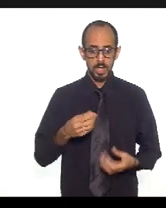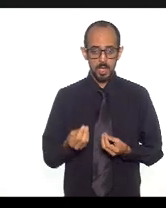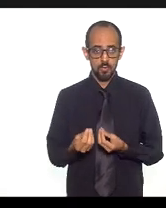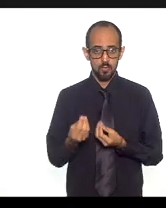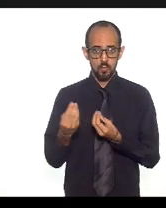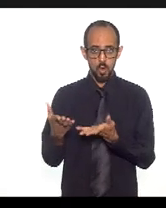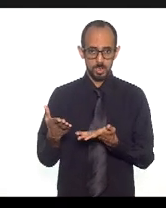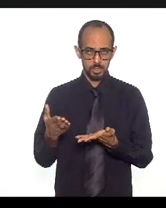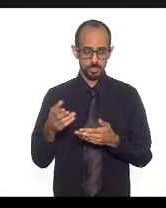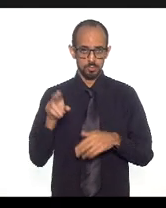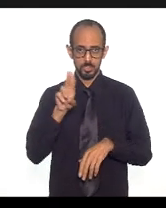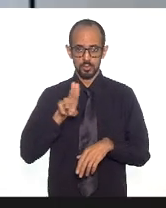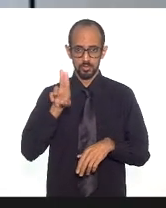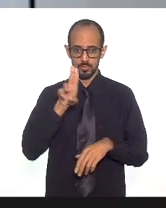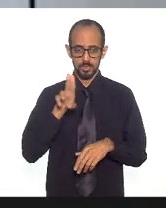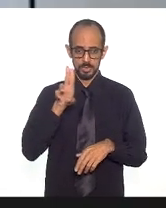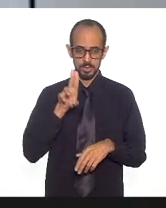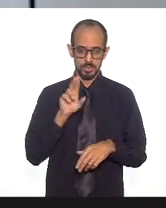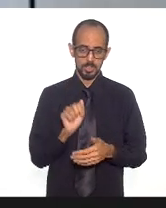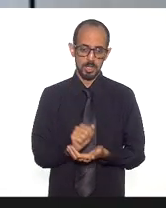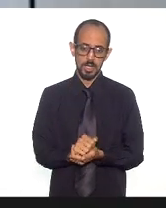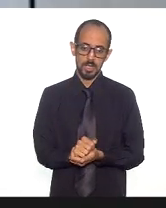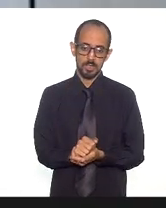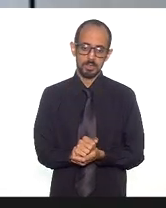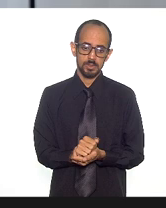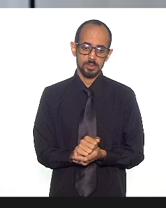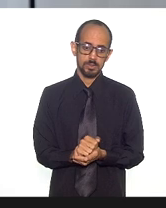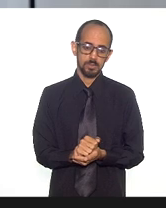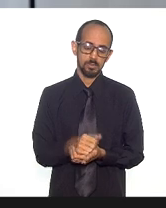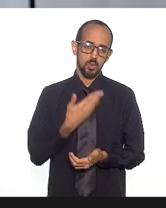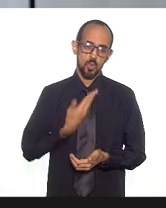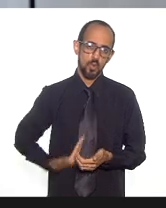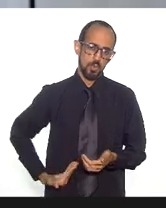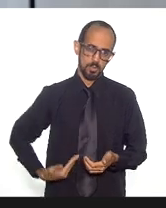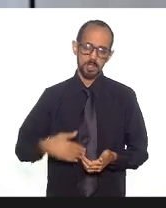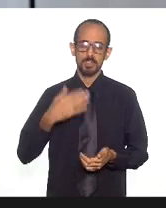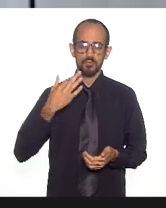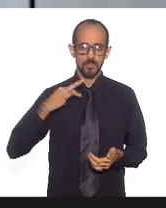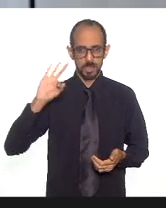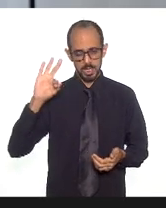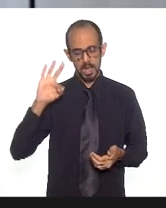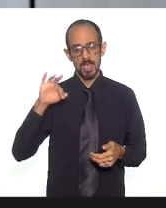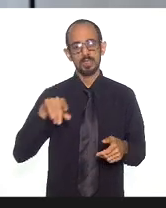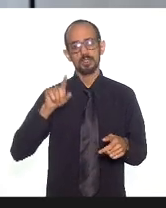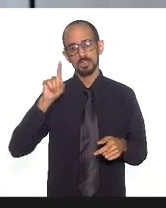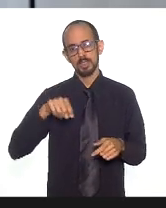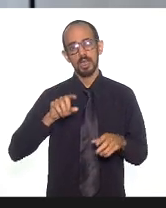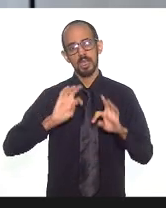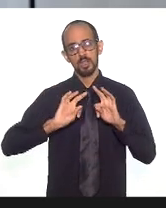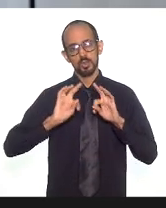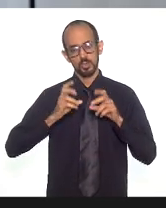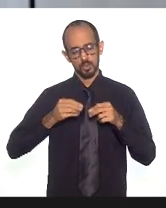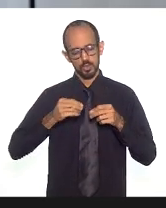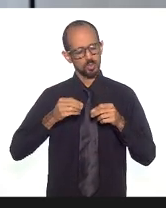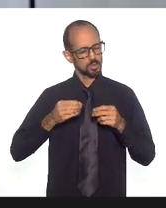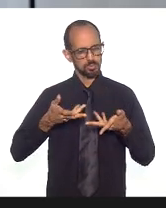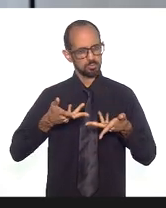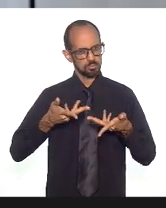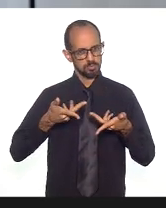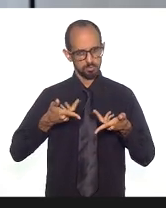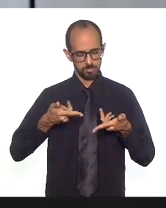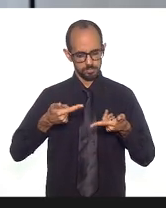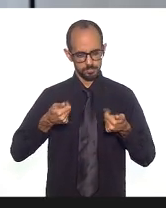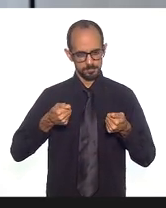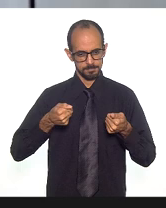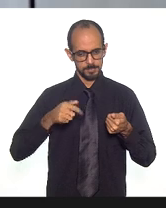fornecido pelas universidades que nos cercam, as universidades públicas, as federais, que são todas elas de excelência. Então, é